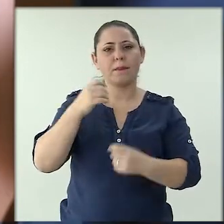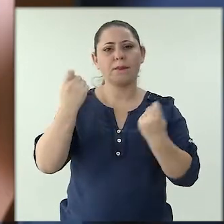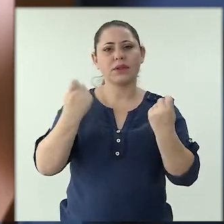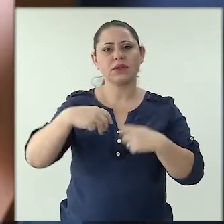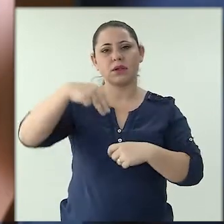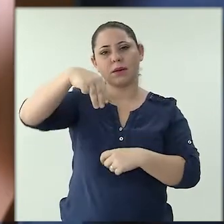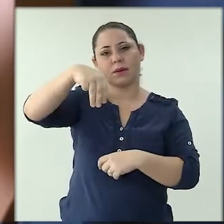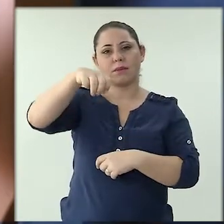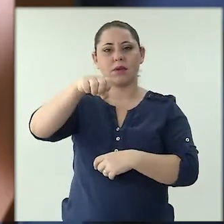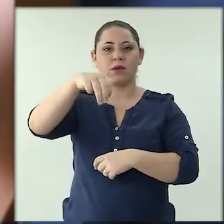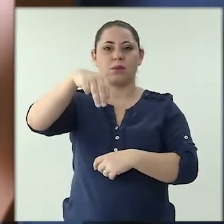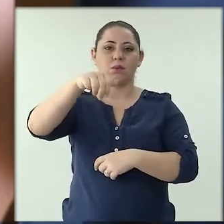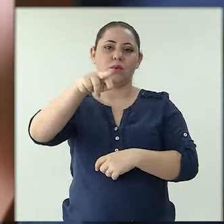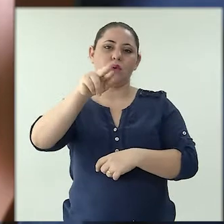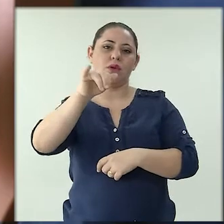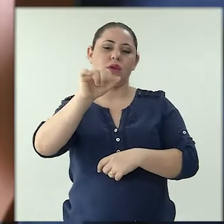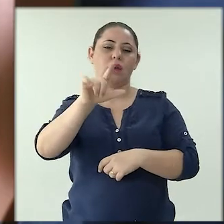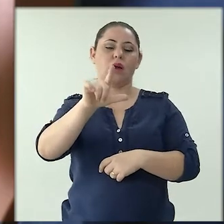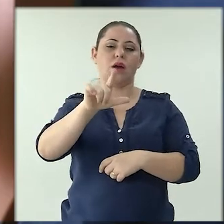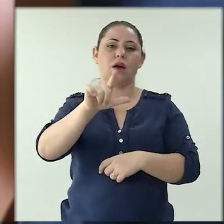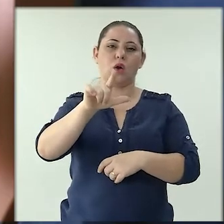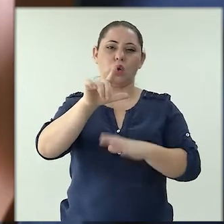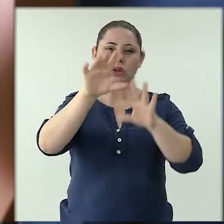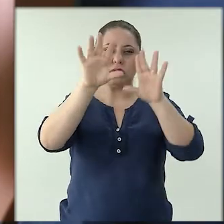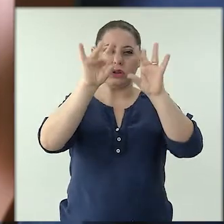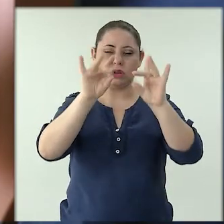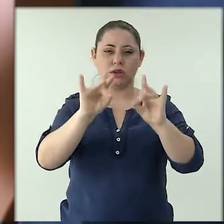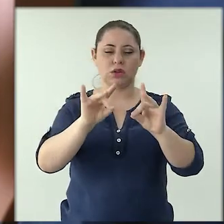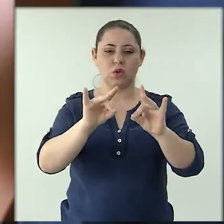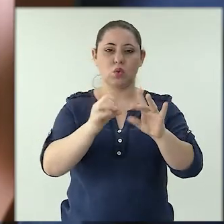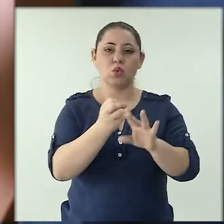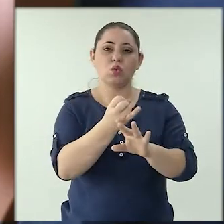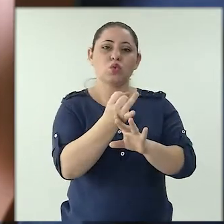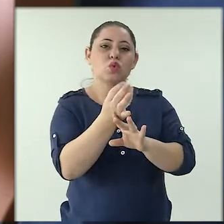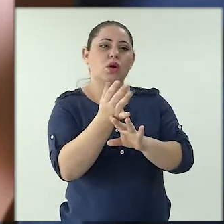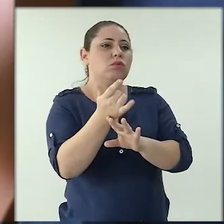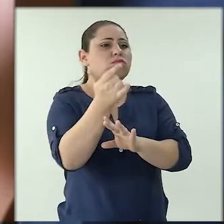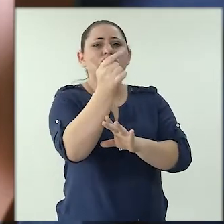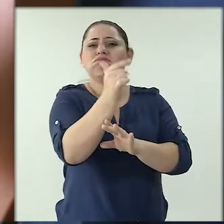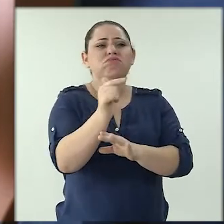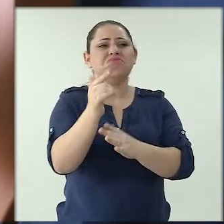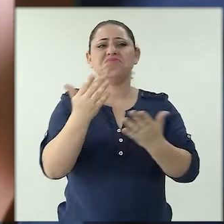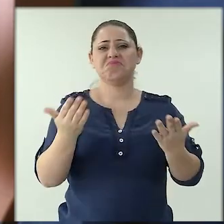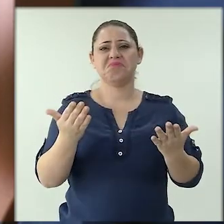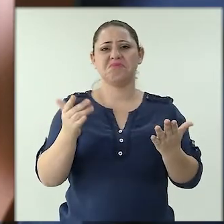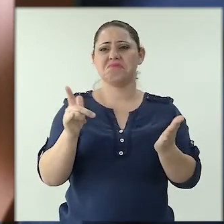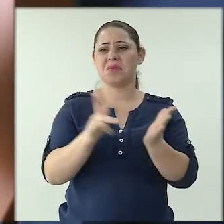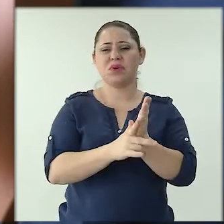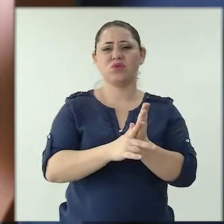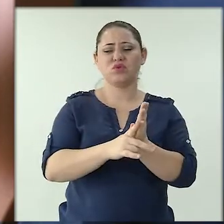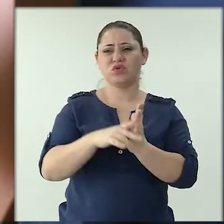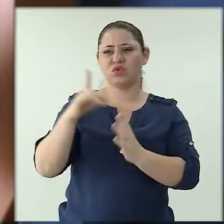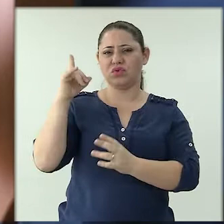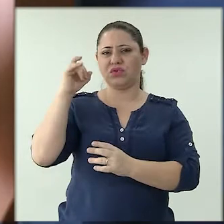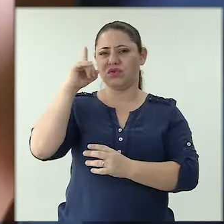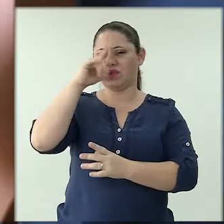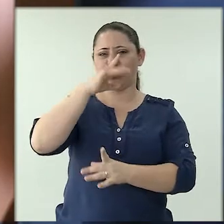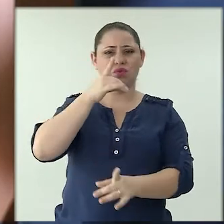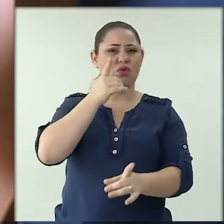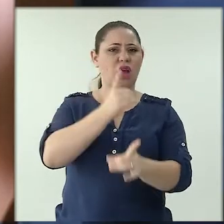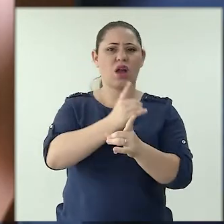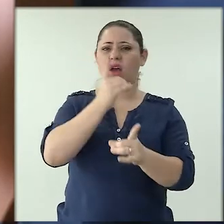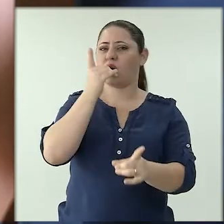memorial descritivo certificando o número da matrícula desse imóvel. E se não tiver? E se tiver dificuldades